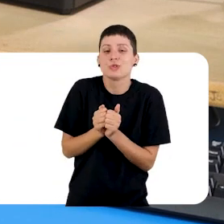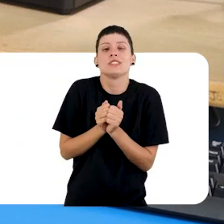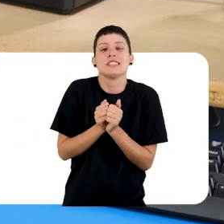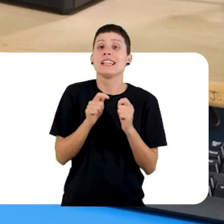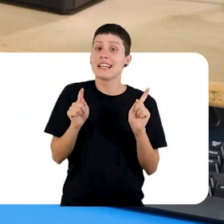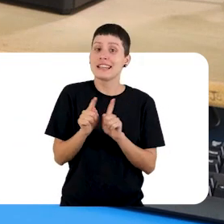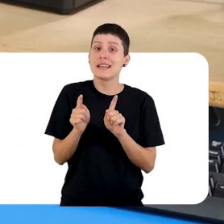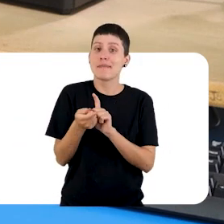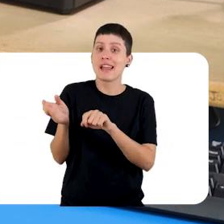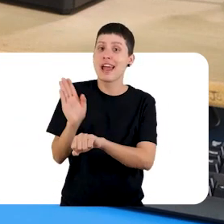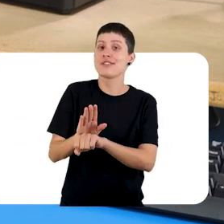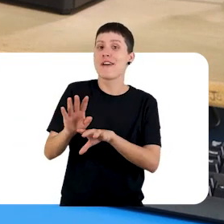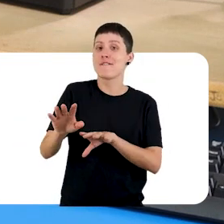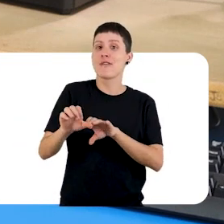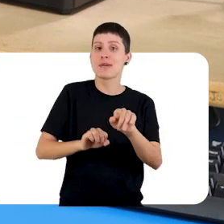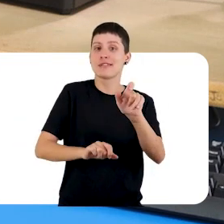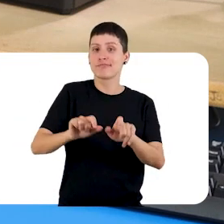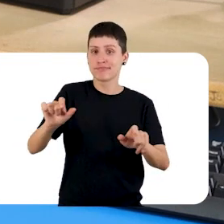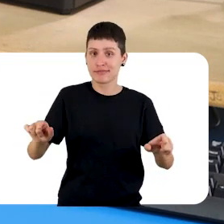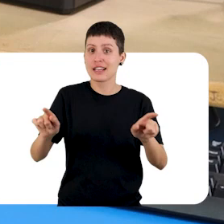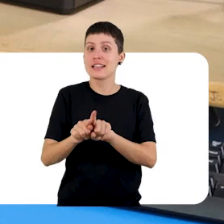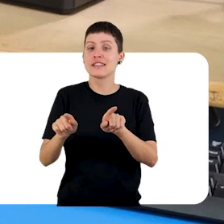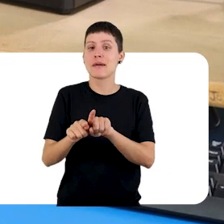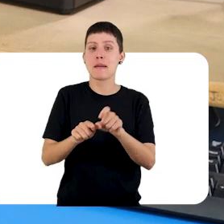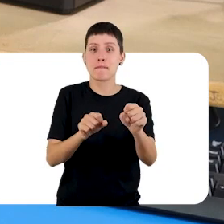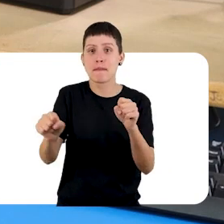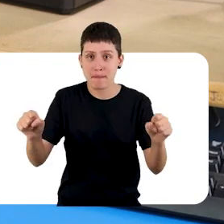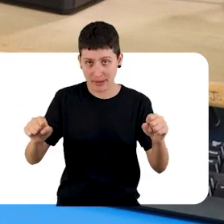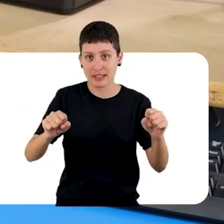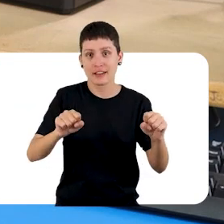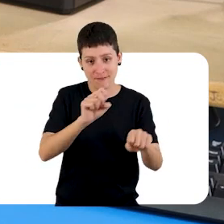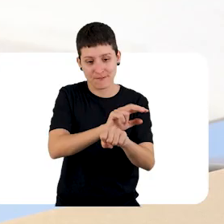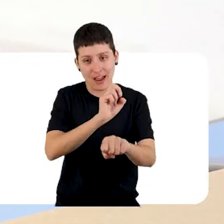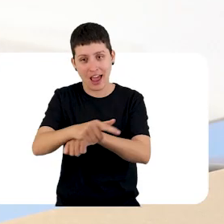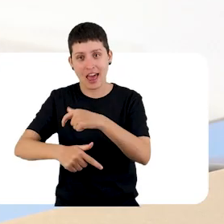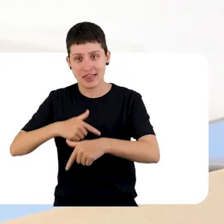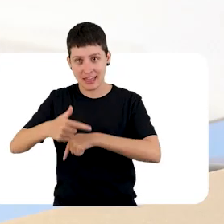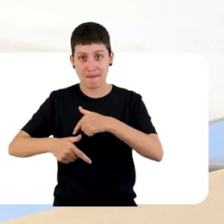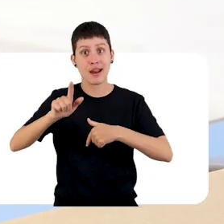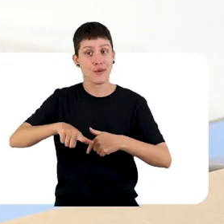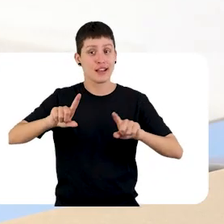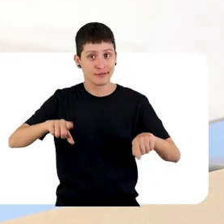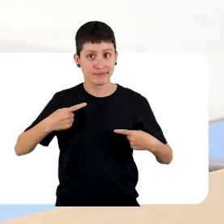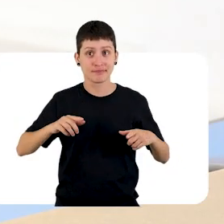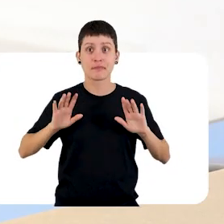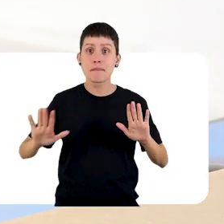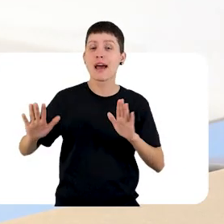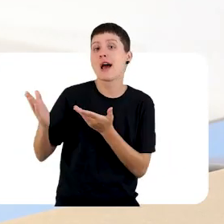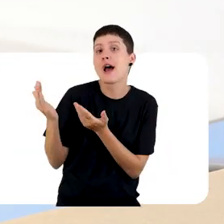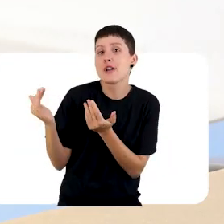para fazer formação de alunos e depois colocar eles no mercado de trabalho. É um desafio, mas quando esses jovens